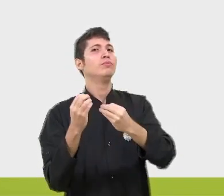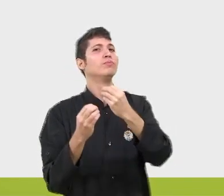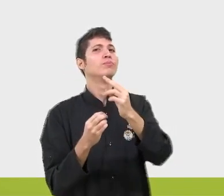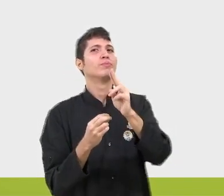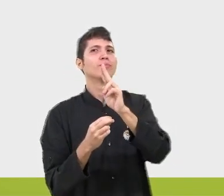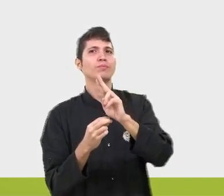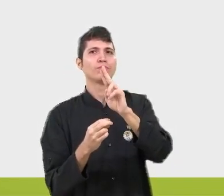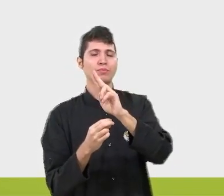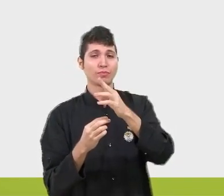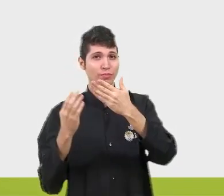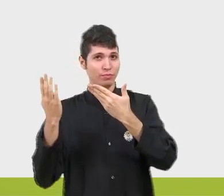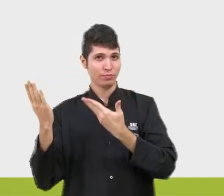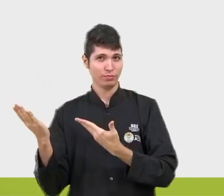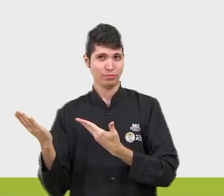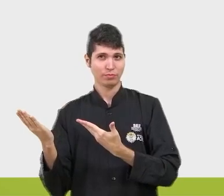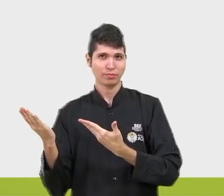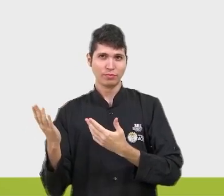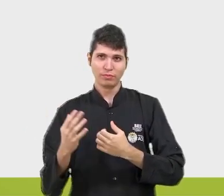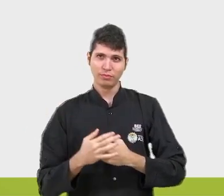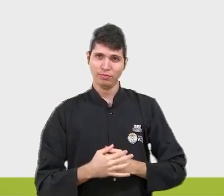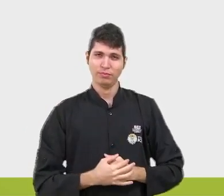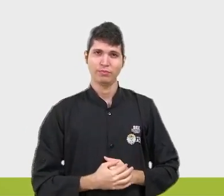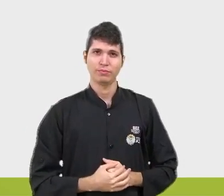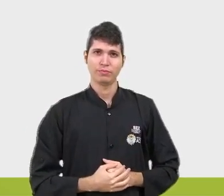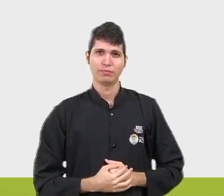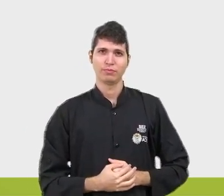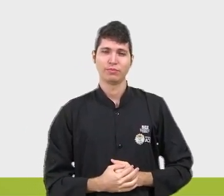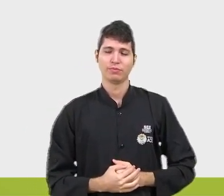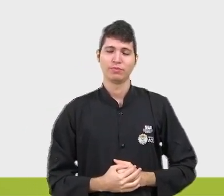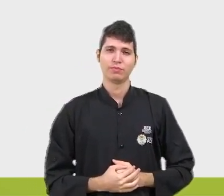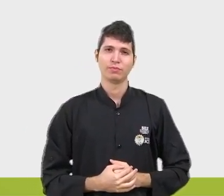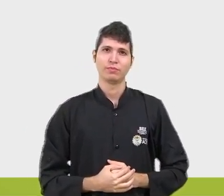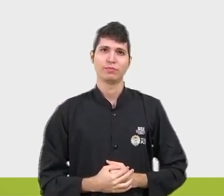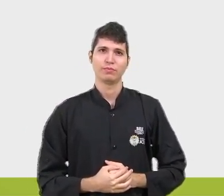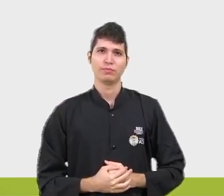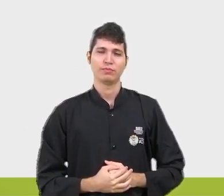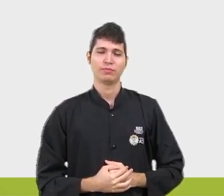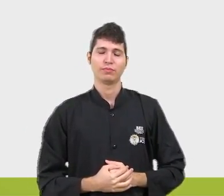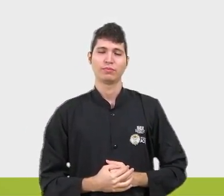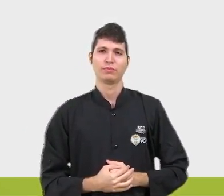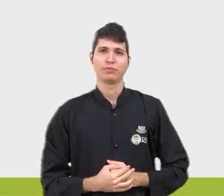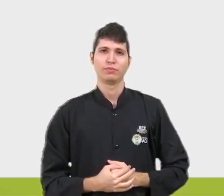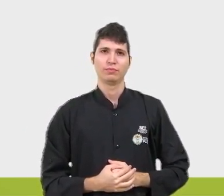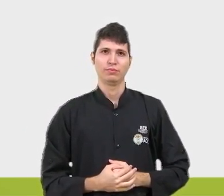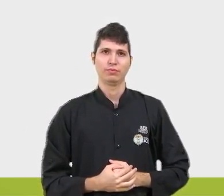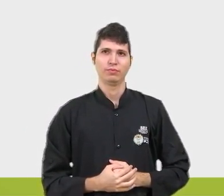também disse a você, né? Você está enfatizando que é a mesma coisa.